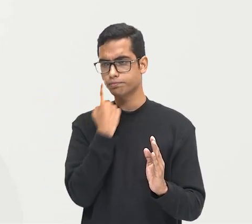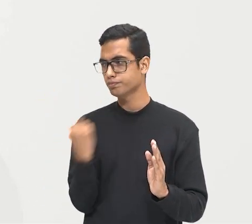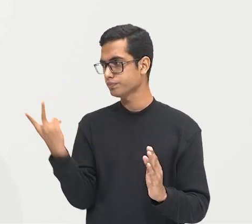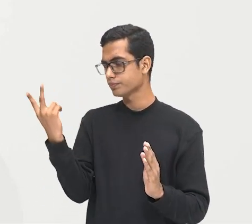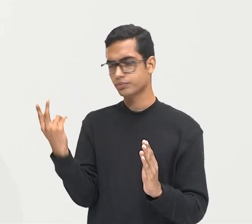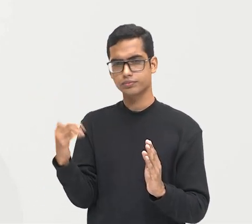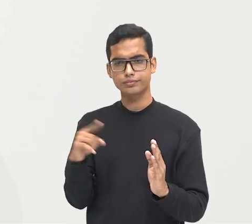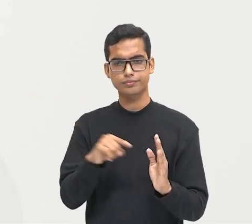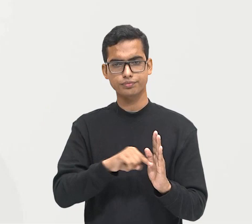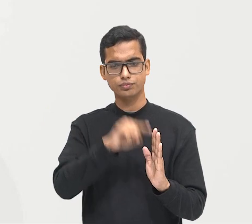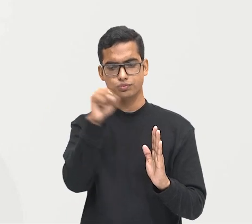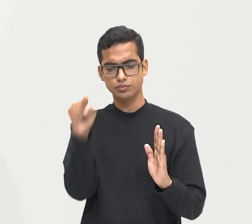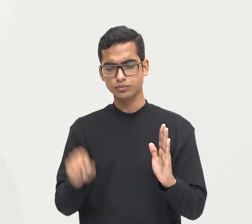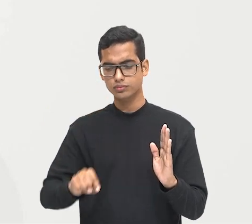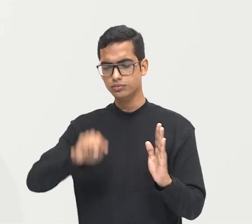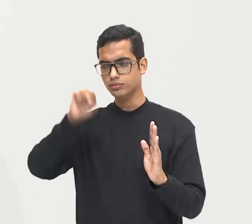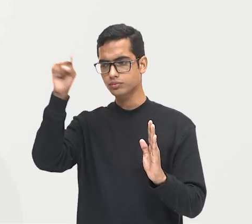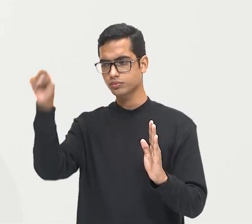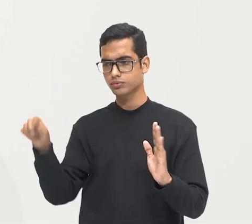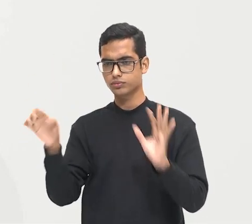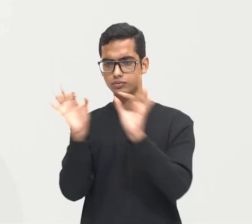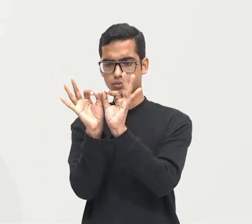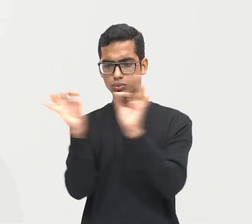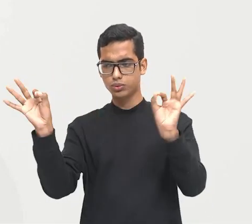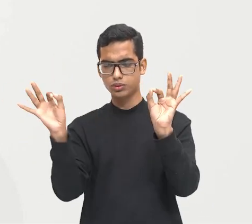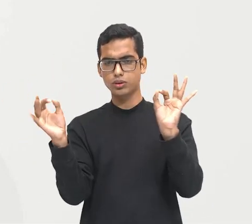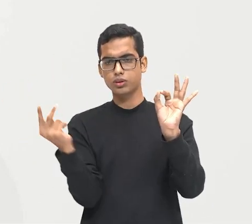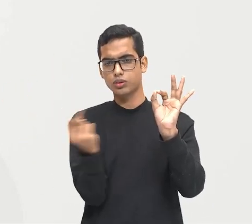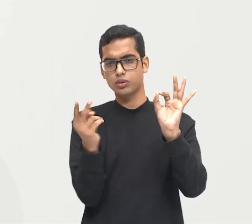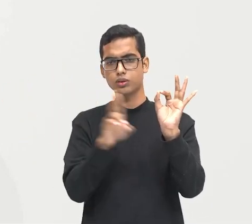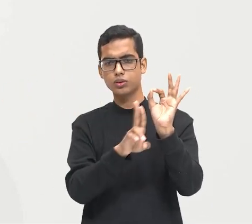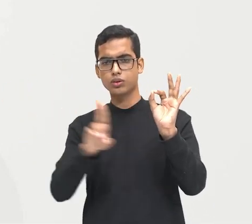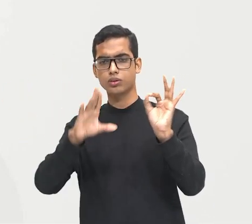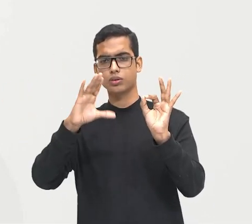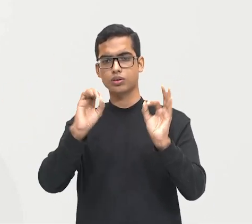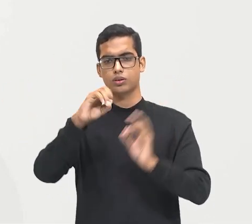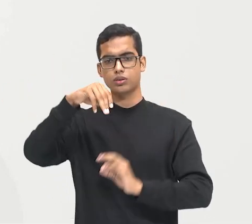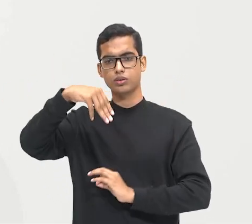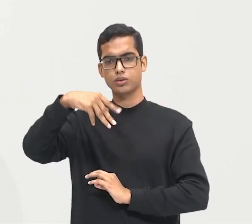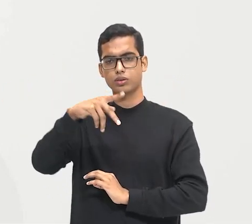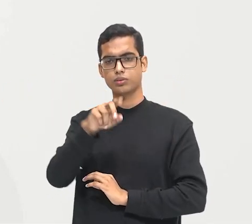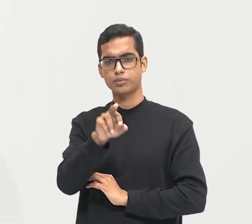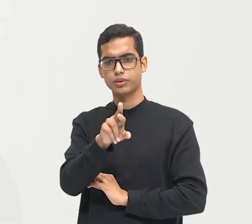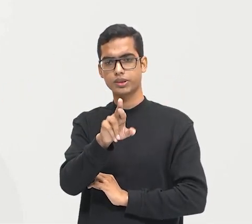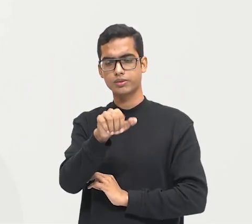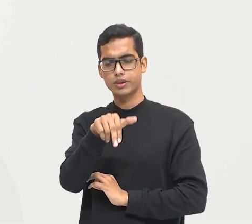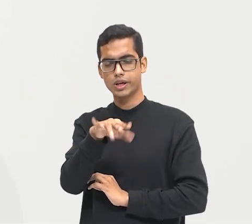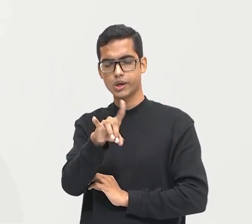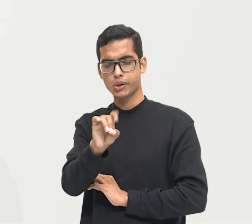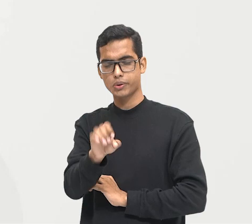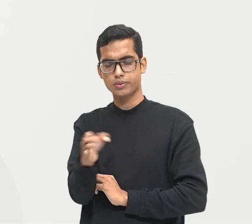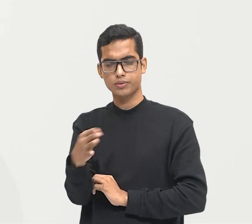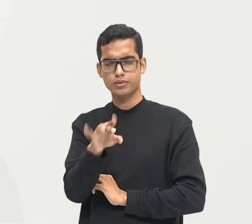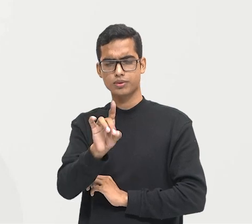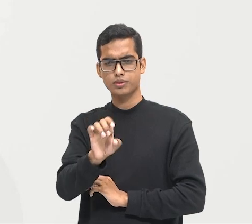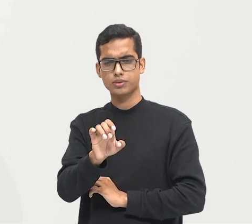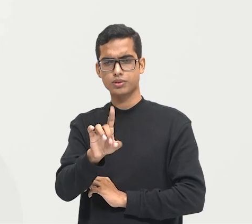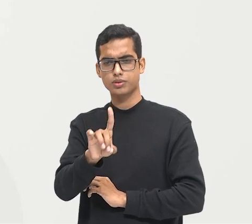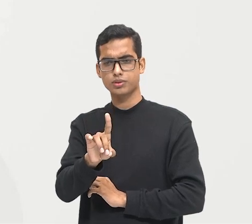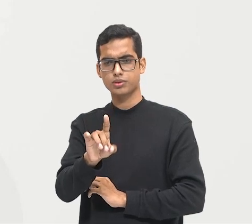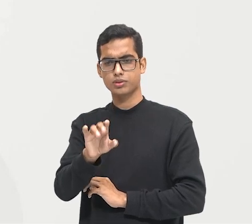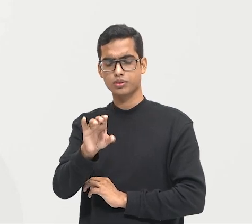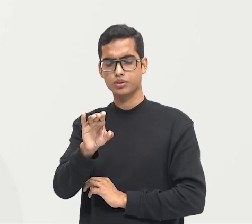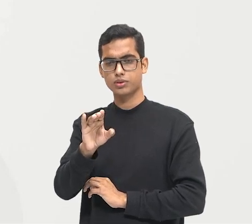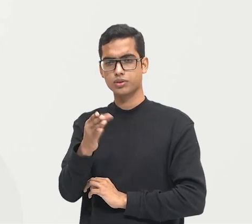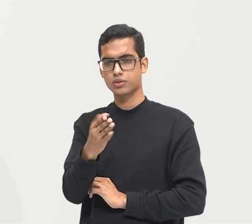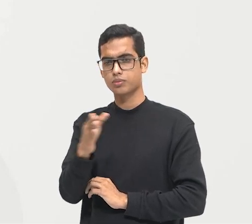o que a gente chama aqui de comprimento de onda, certo? E a nossa seta em vermelho aí, ela está mostrando pra gente a